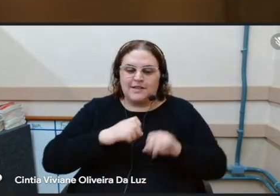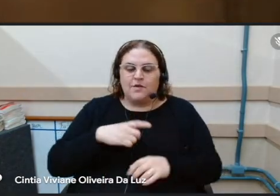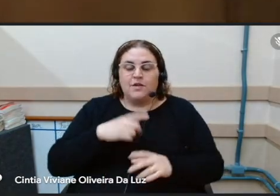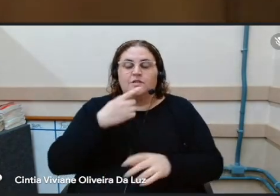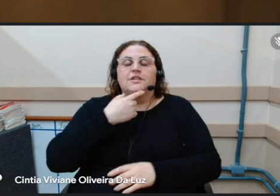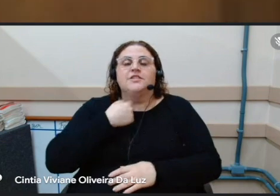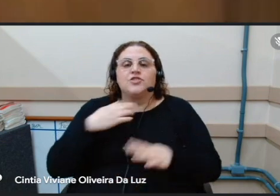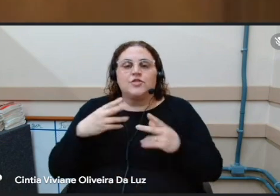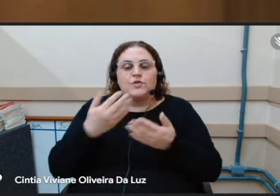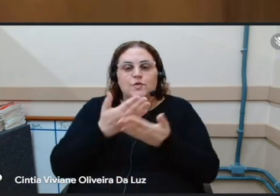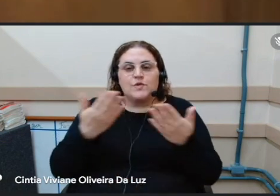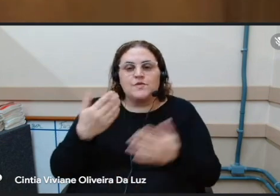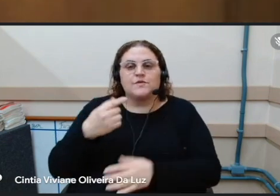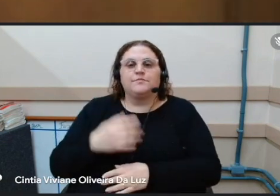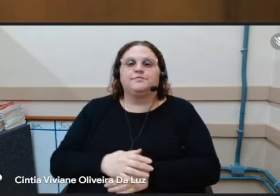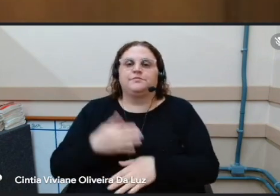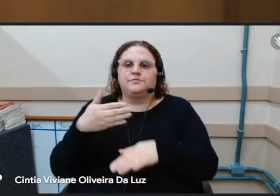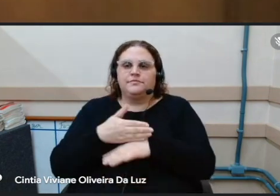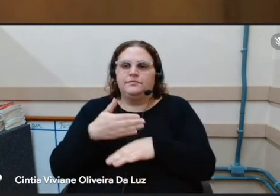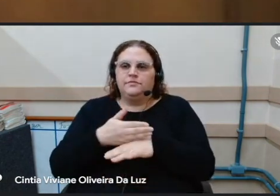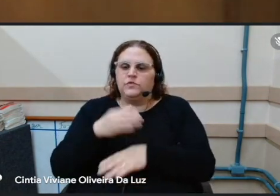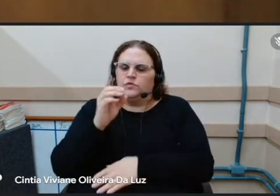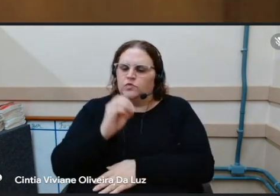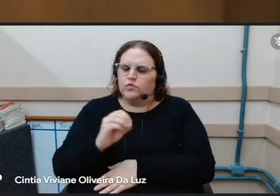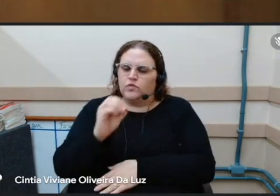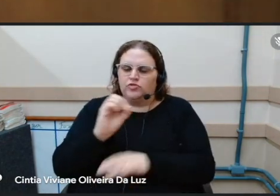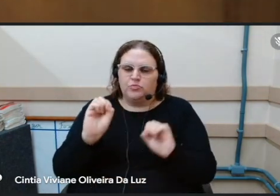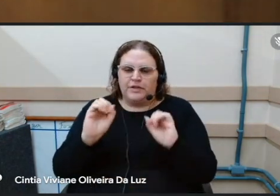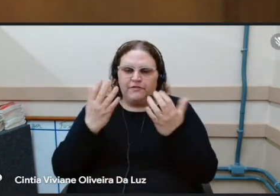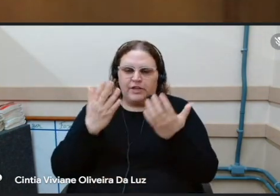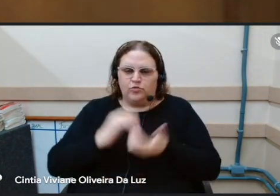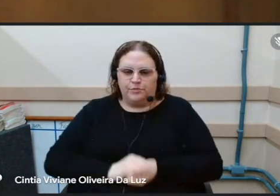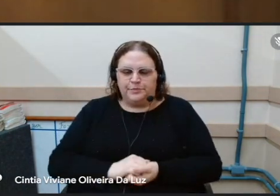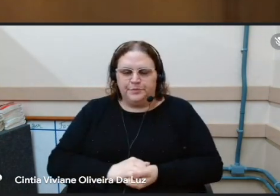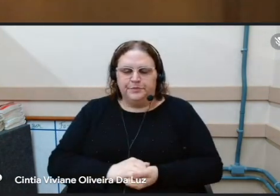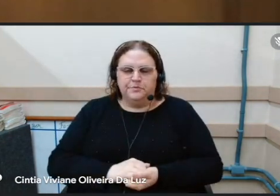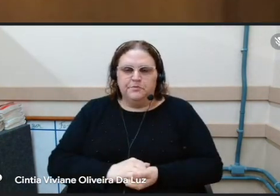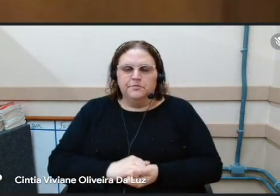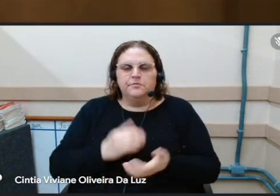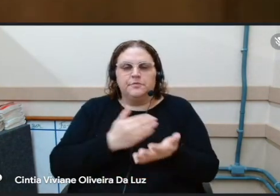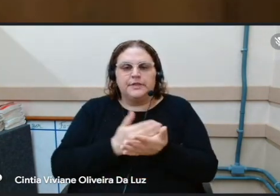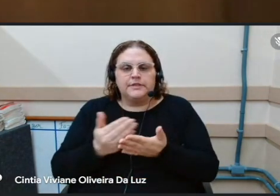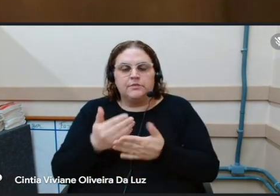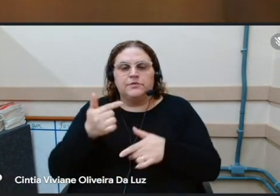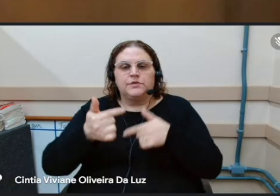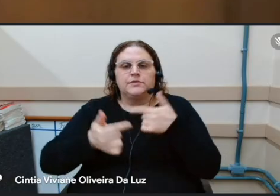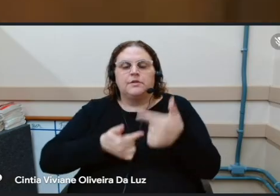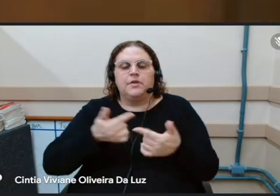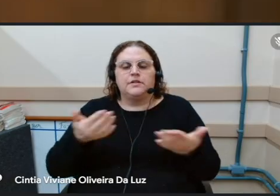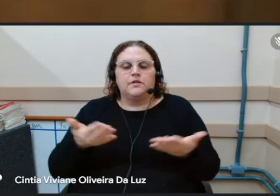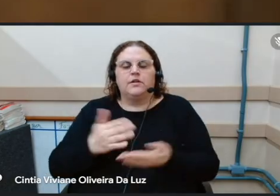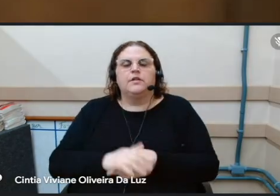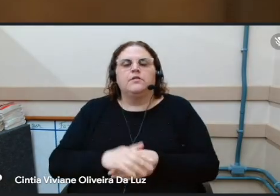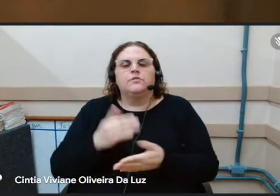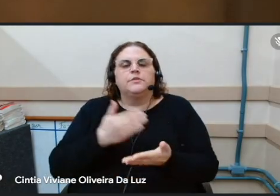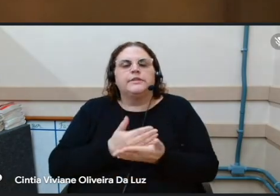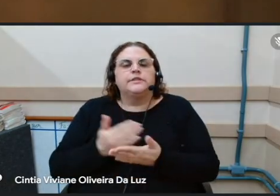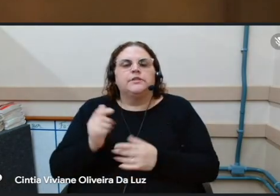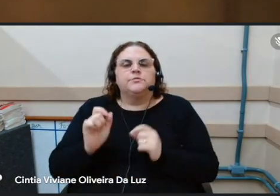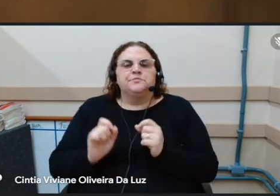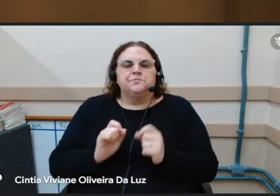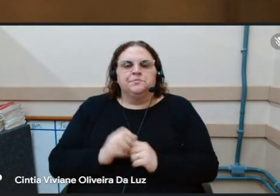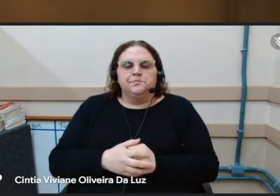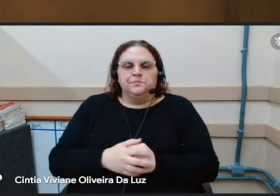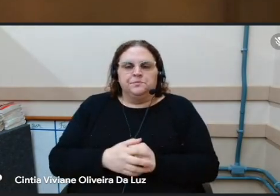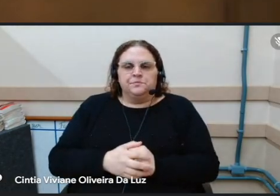todos os participantes um excelente um excelente evento iniciando os trabalhos então damos início